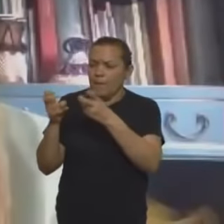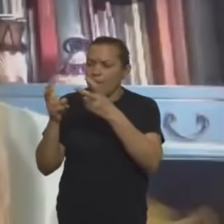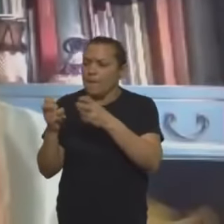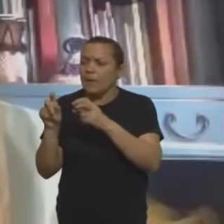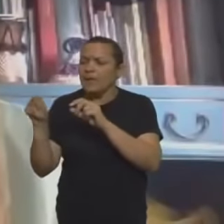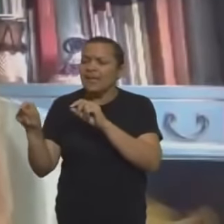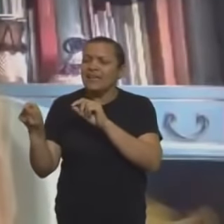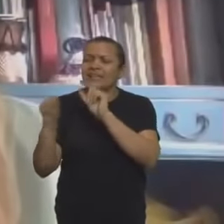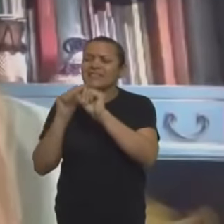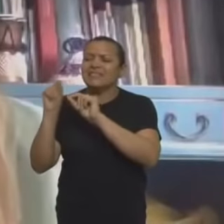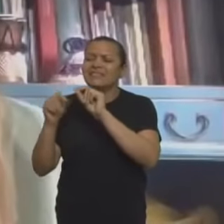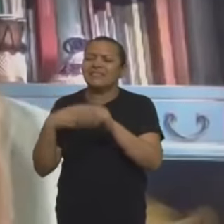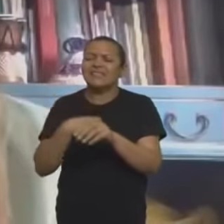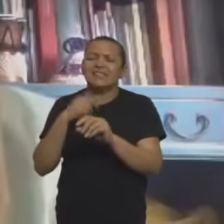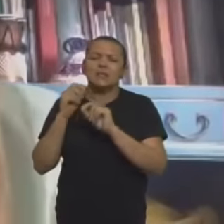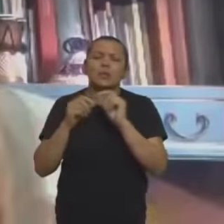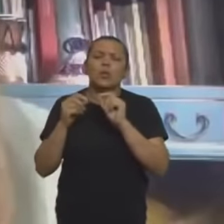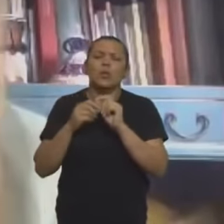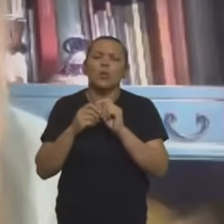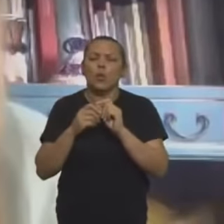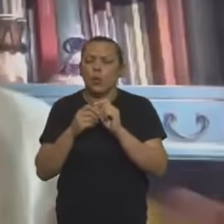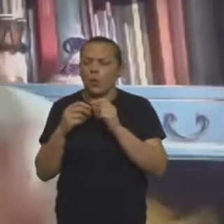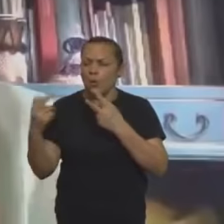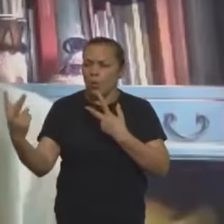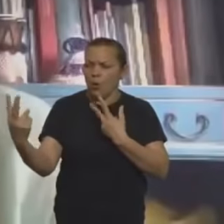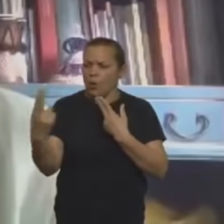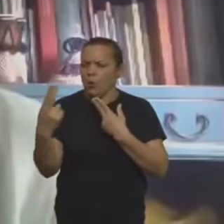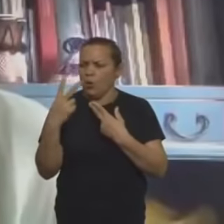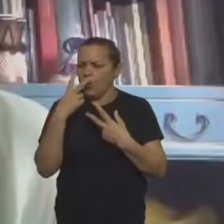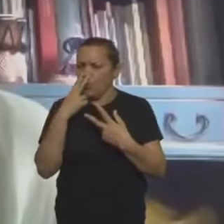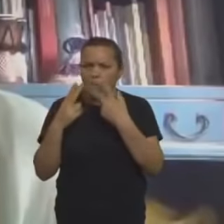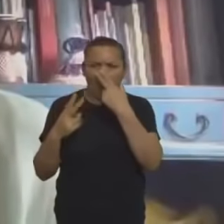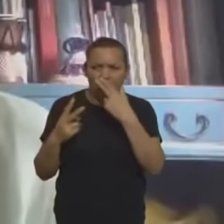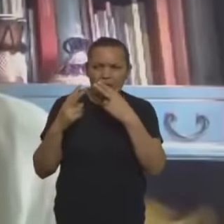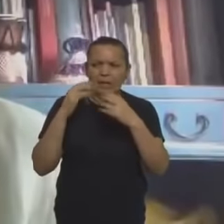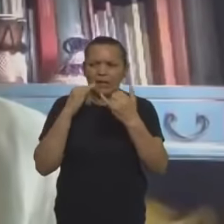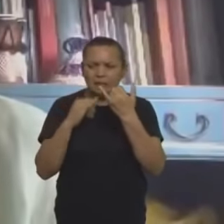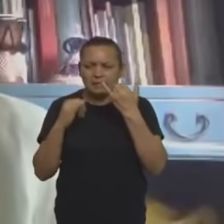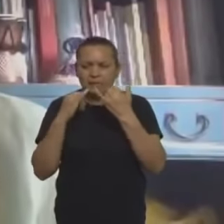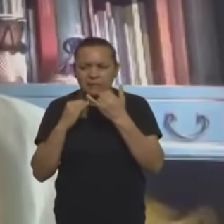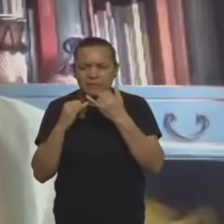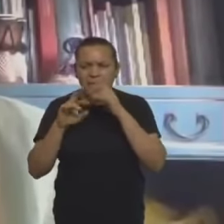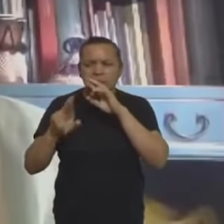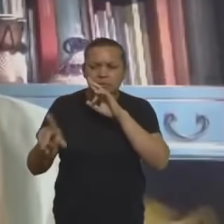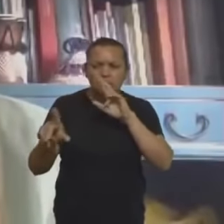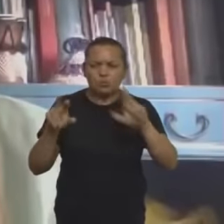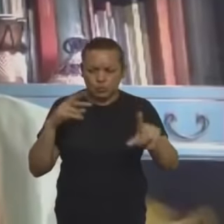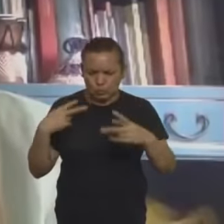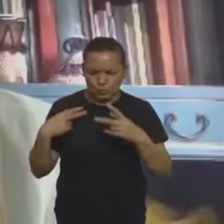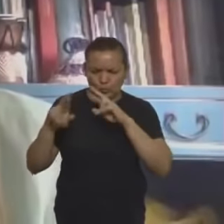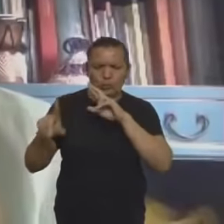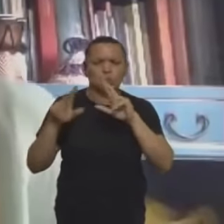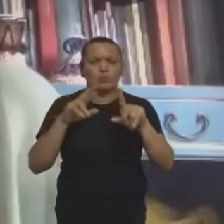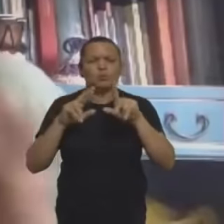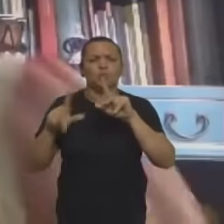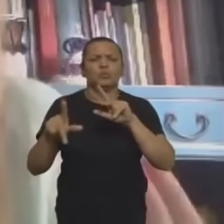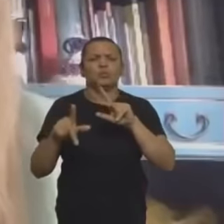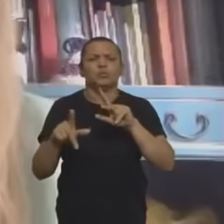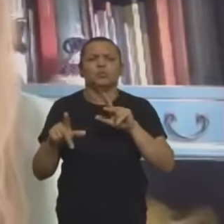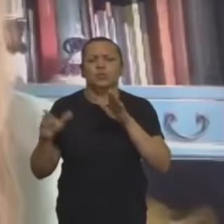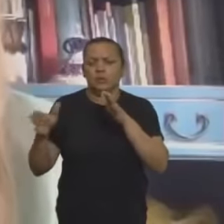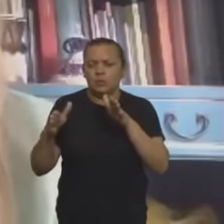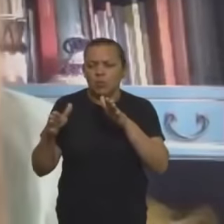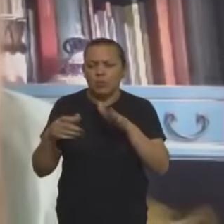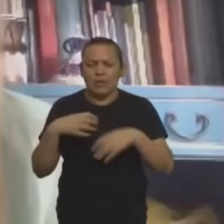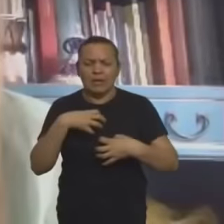outro, depois eu reconheço que existem semelhanças e diferenças, né? E que muitas vezes eu me sinto em um momento de